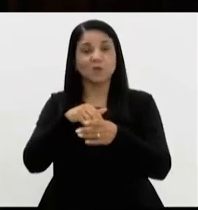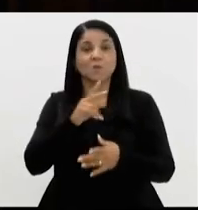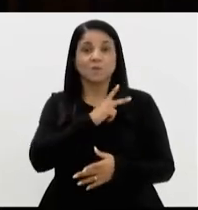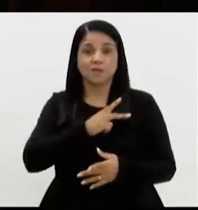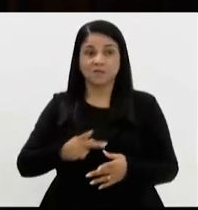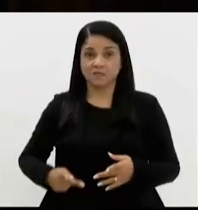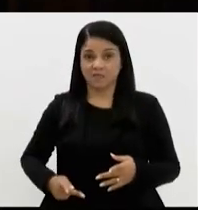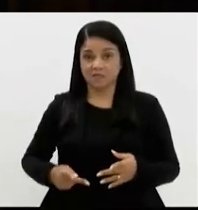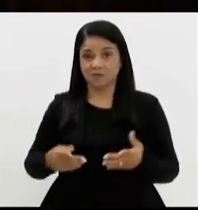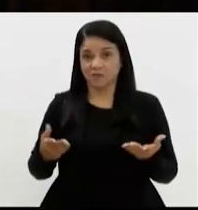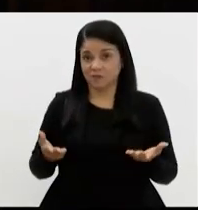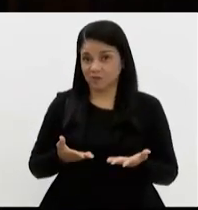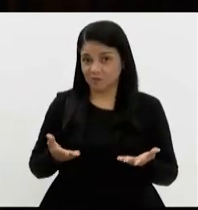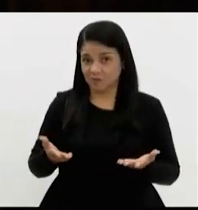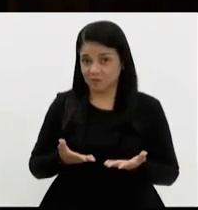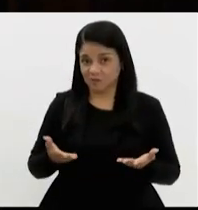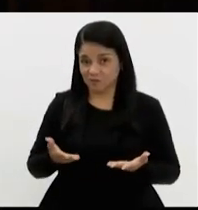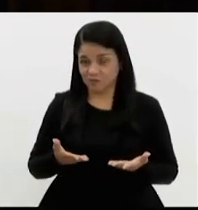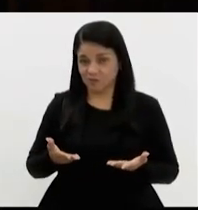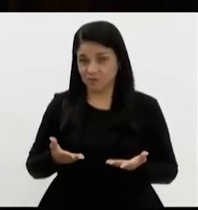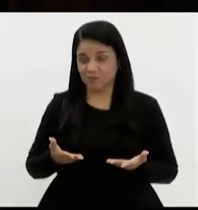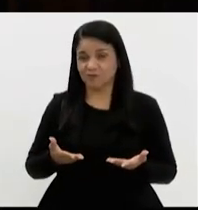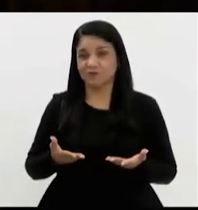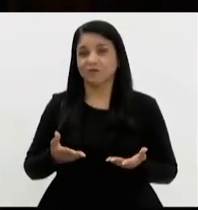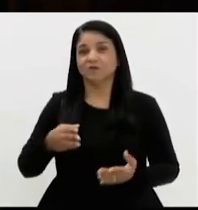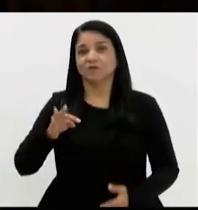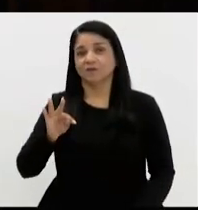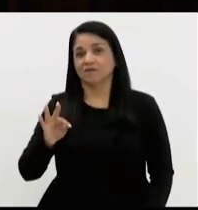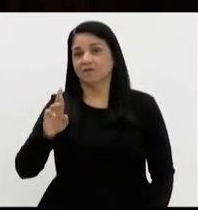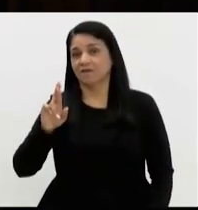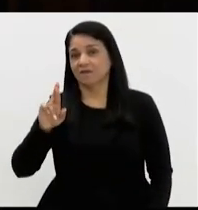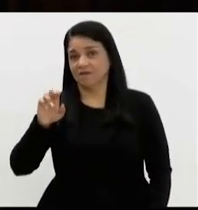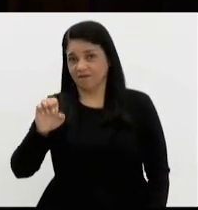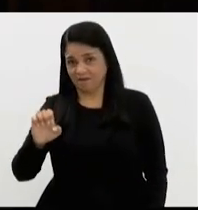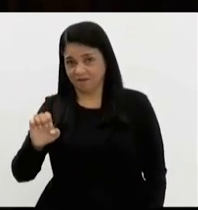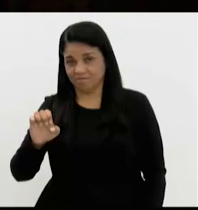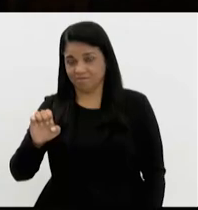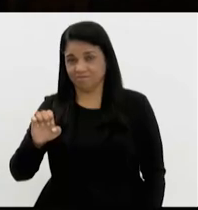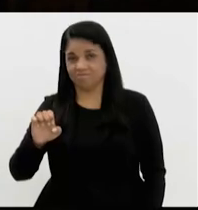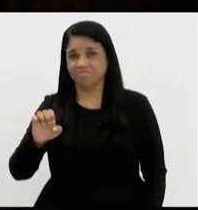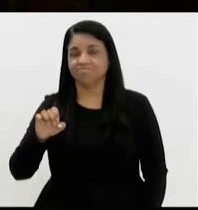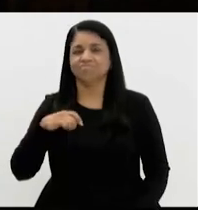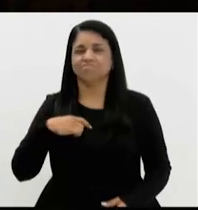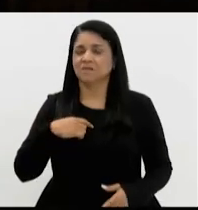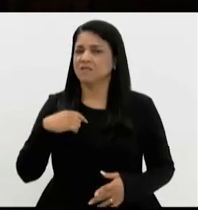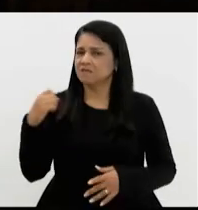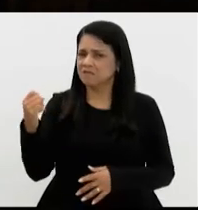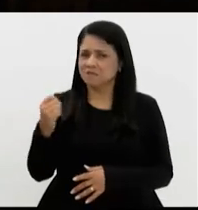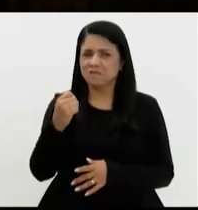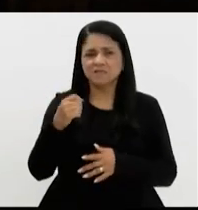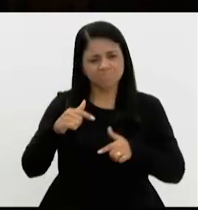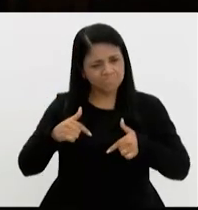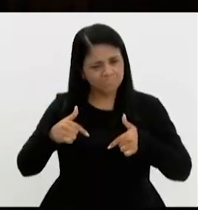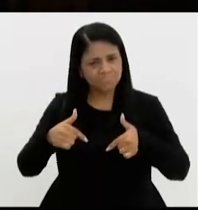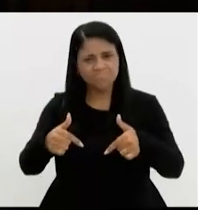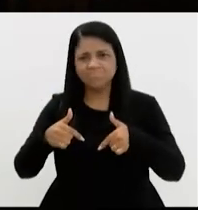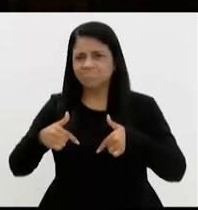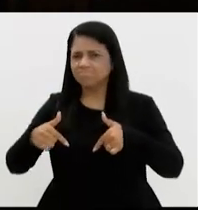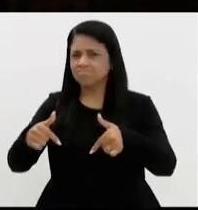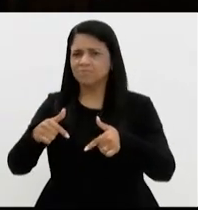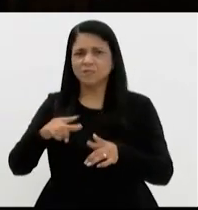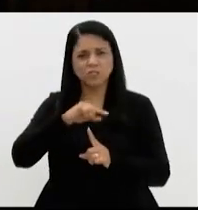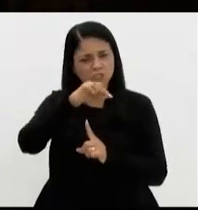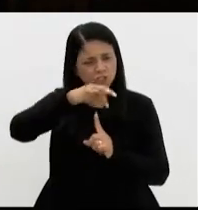presidente se candidatou e hoje presidente do nosso TR é né ela uma pessoa admirável uma pessoa que tem um espírito público